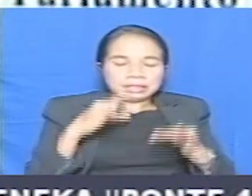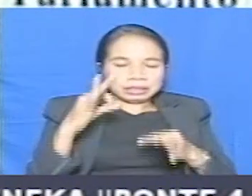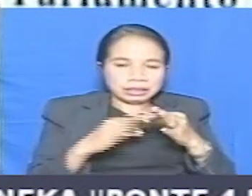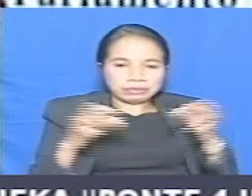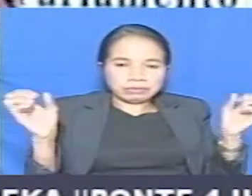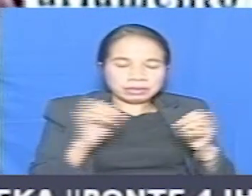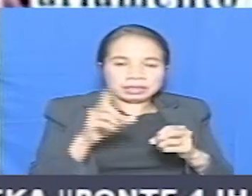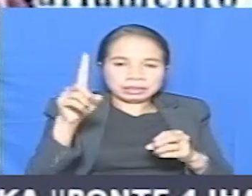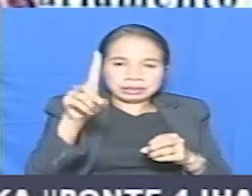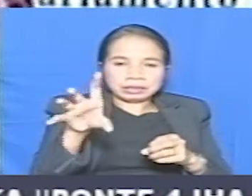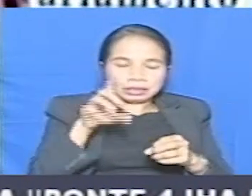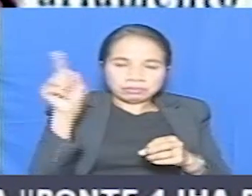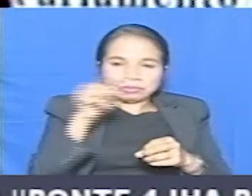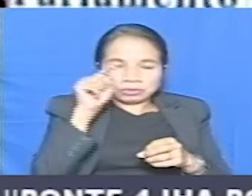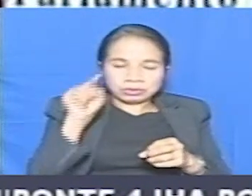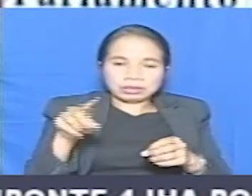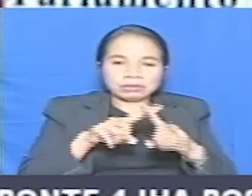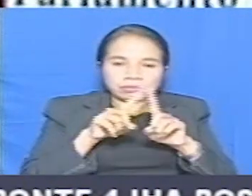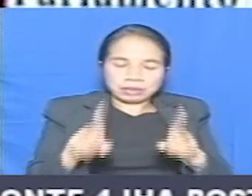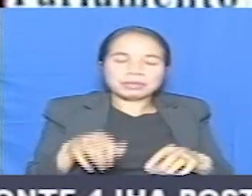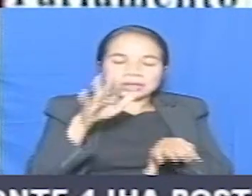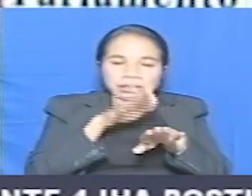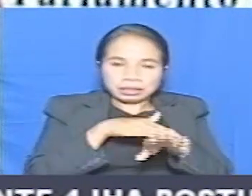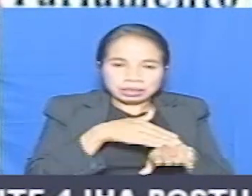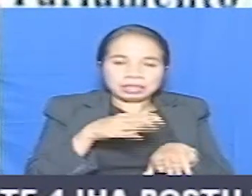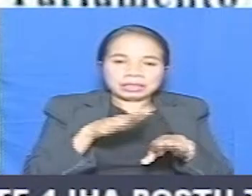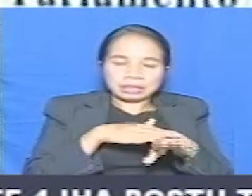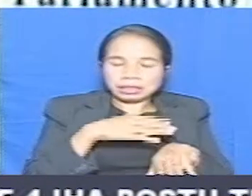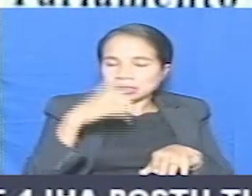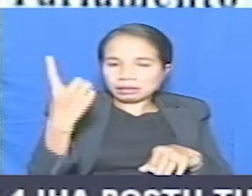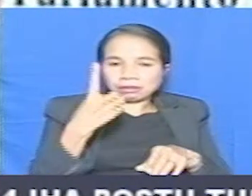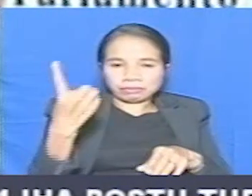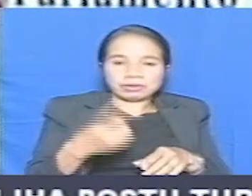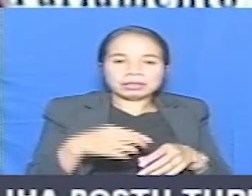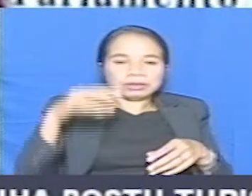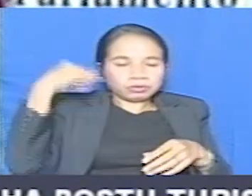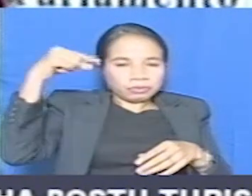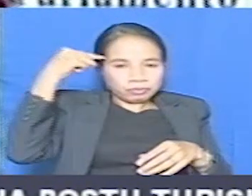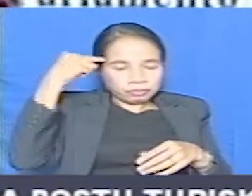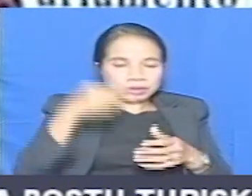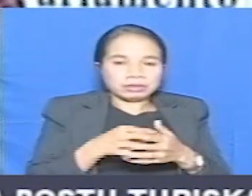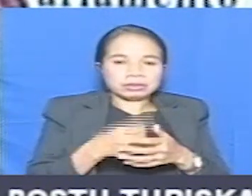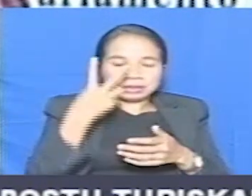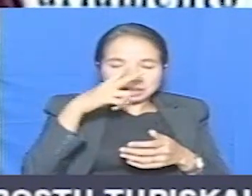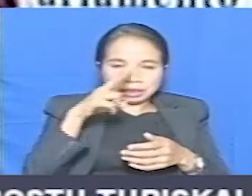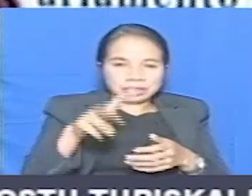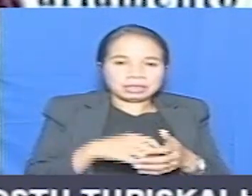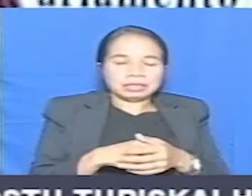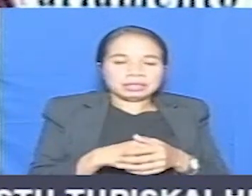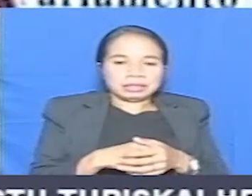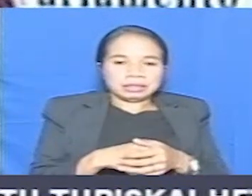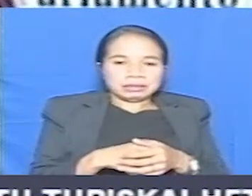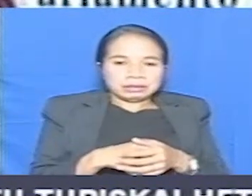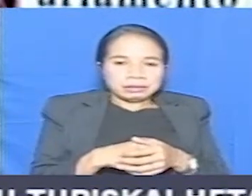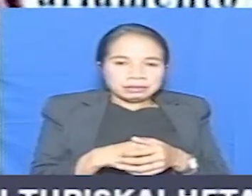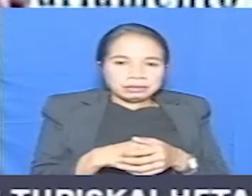lá 100%, mas be nenei bebê oitavo governo constitucional se atende assunto hirak.